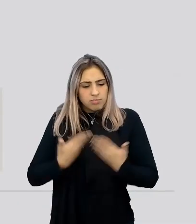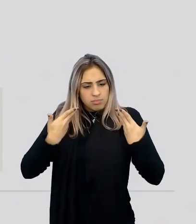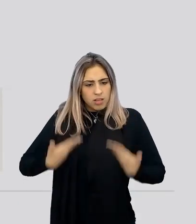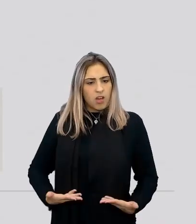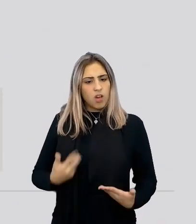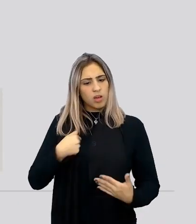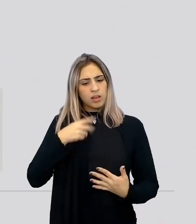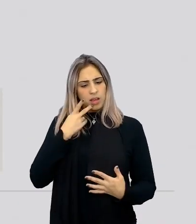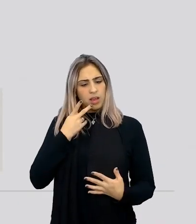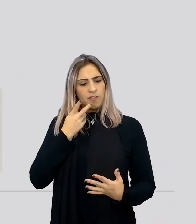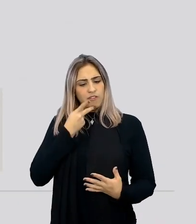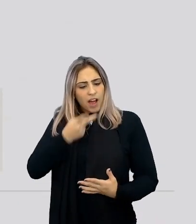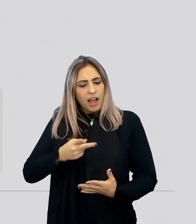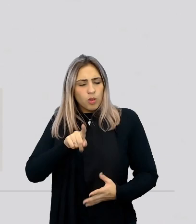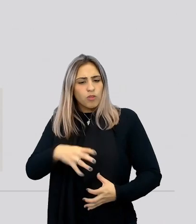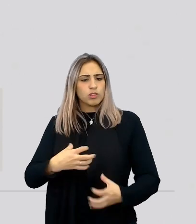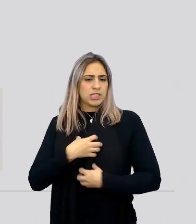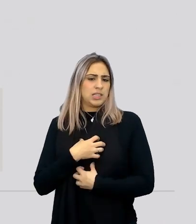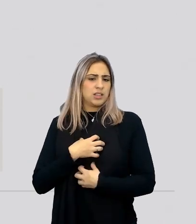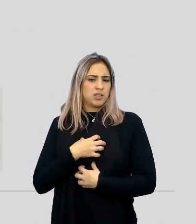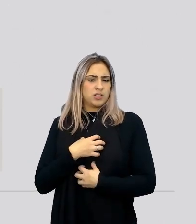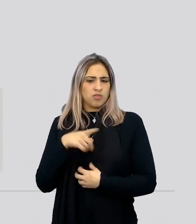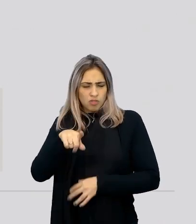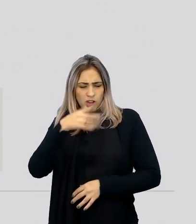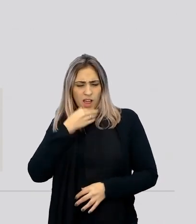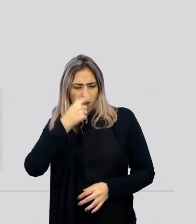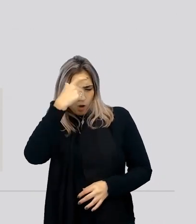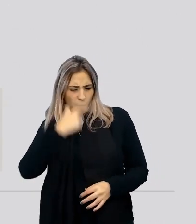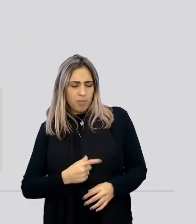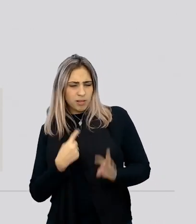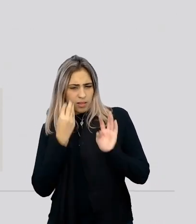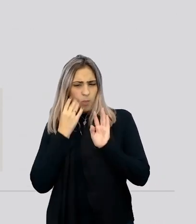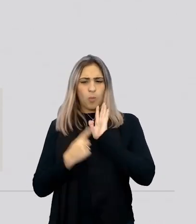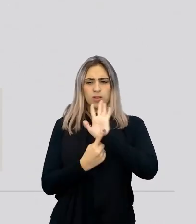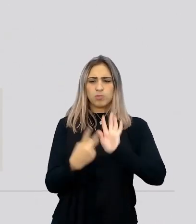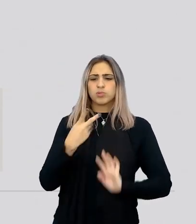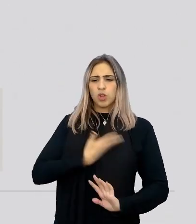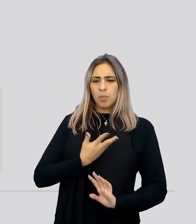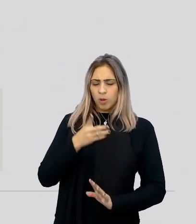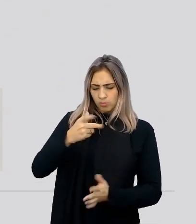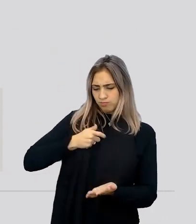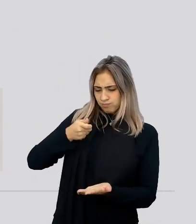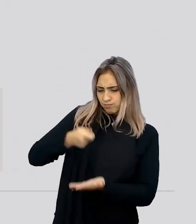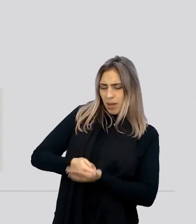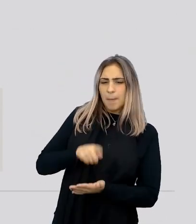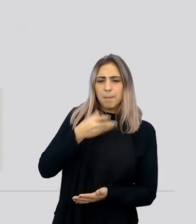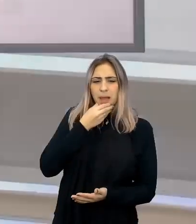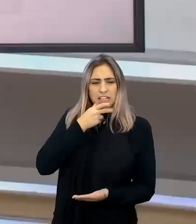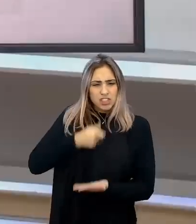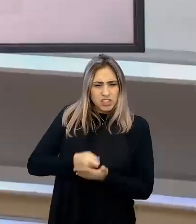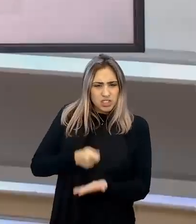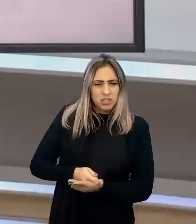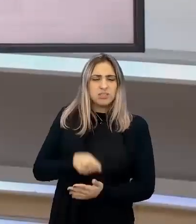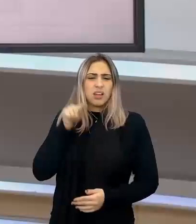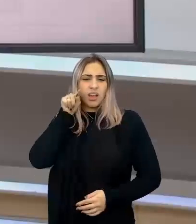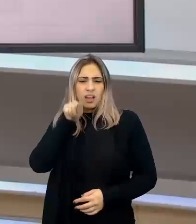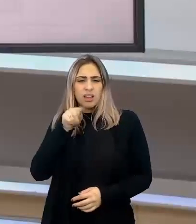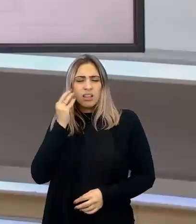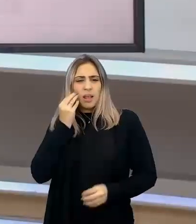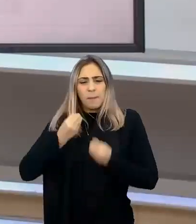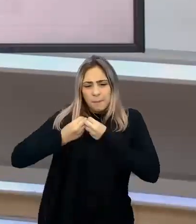é homem e você está tentando mostrar para o seu amigo que a atitude dele é machista, que a atitude dele